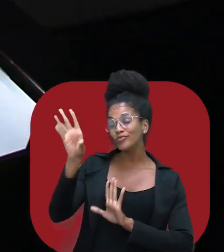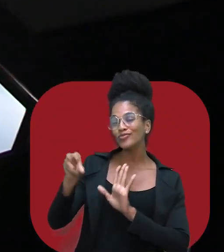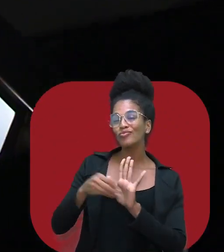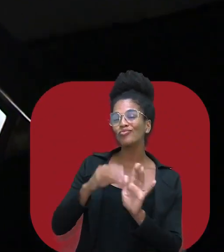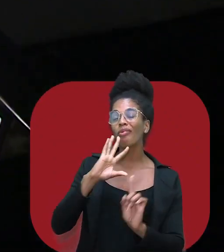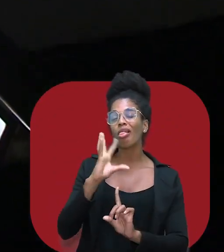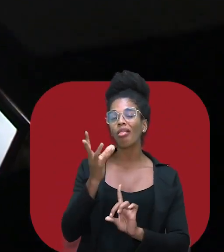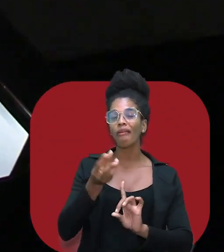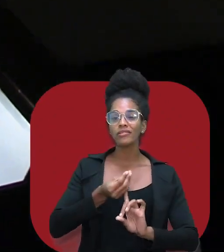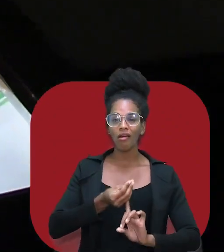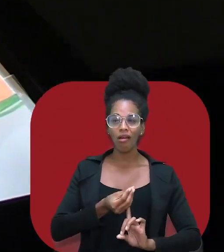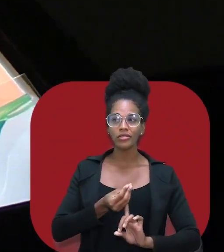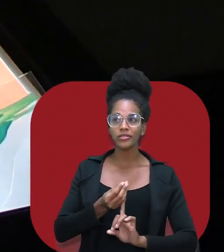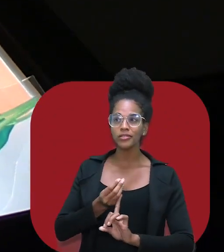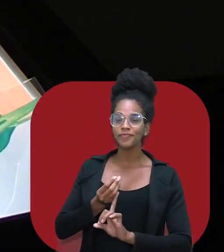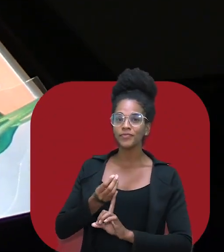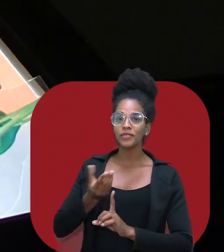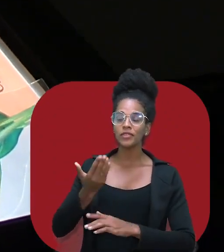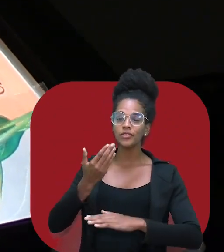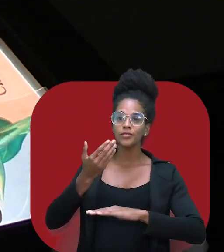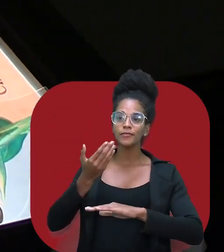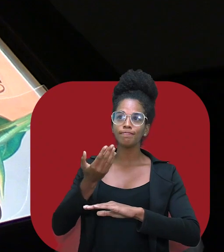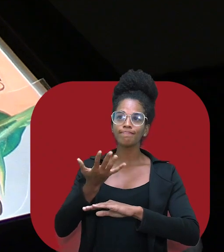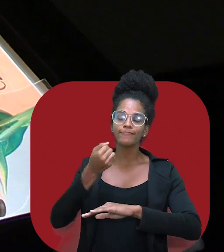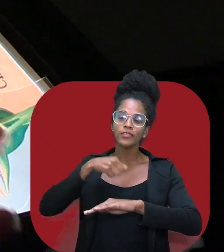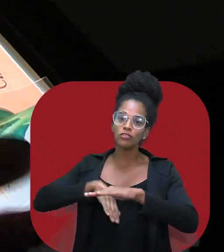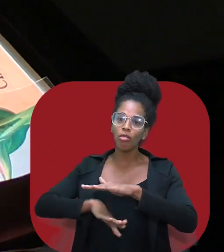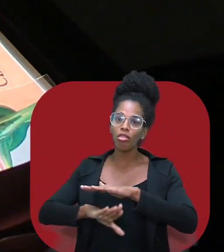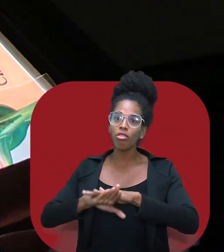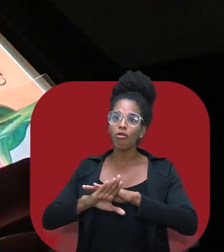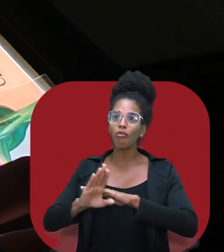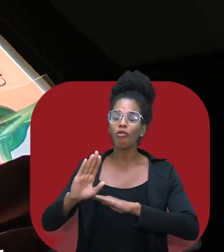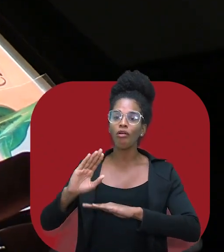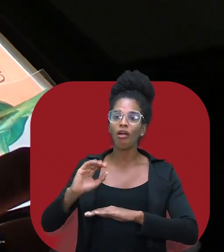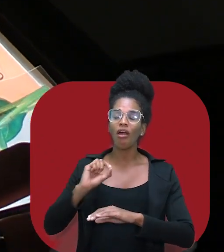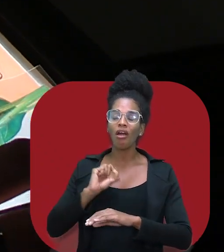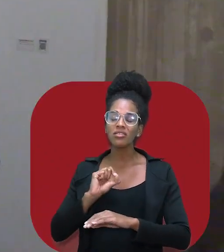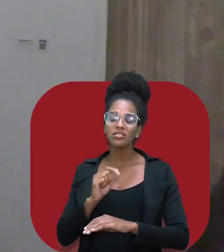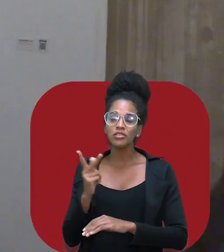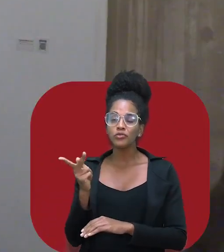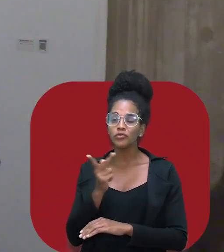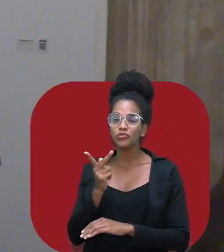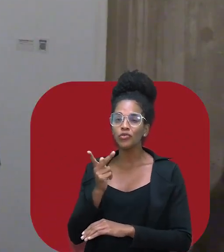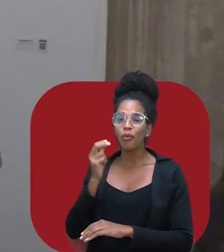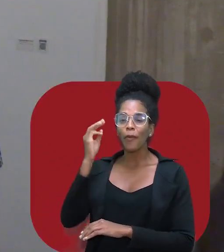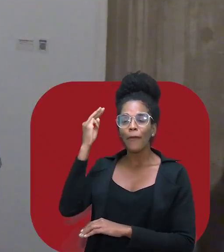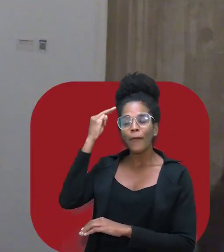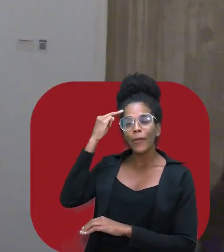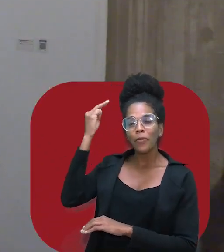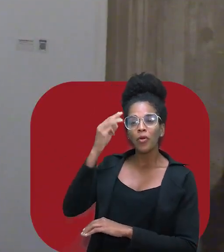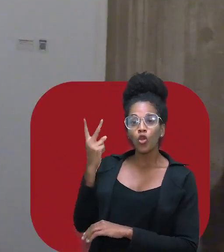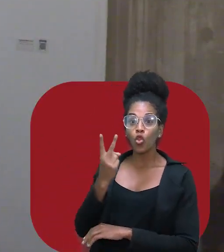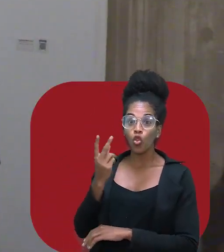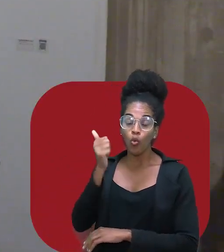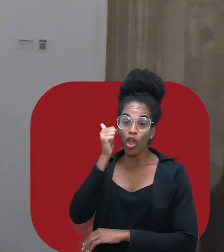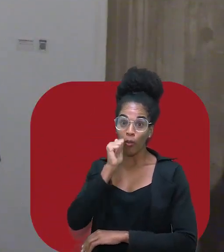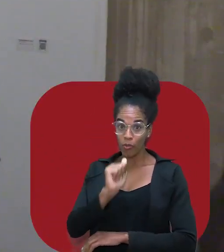essa obra, que a gente retirou do acervo da Fundagem, trazendo a memória dessas duas mulheres que